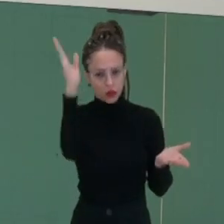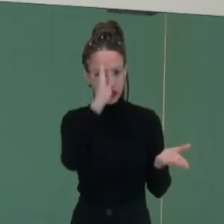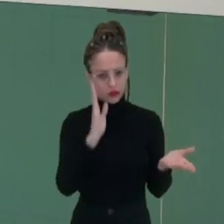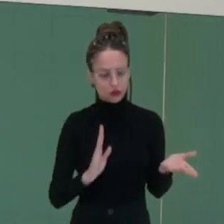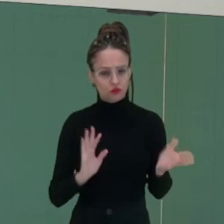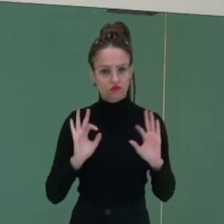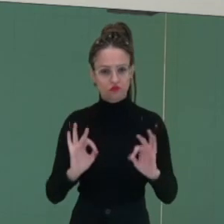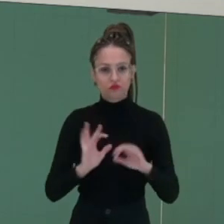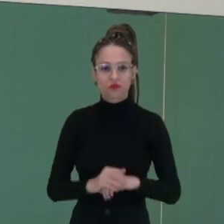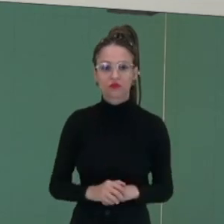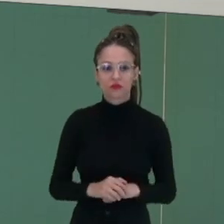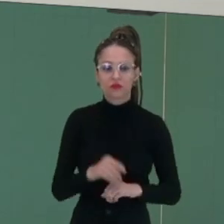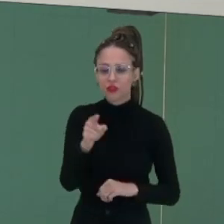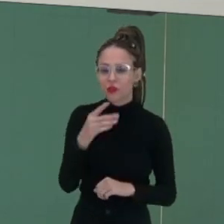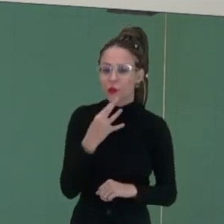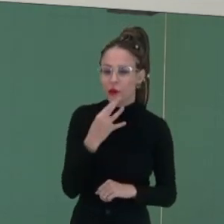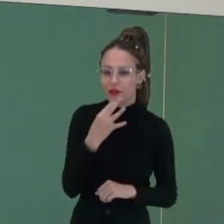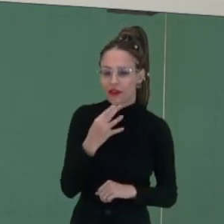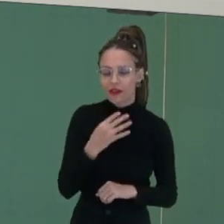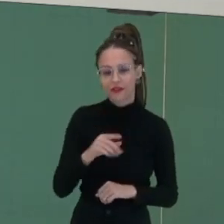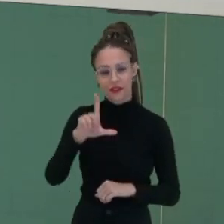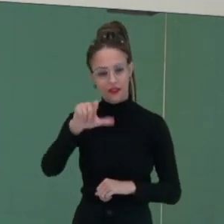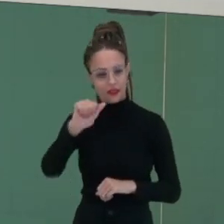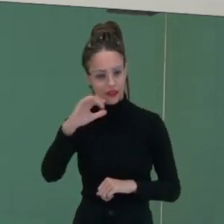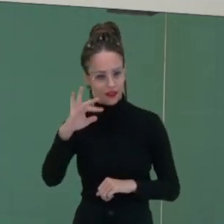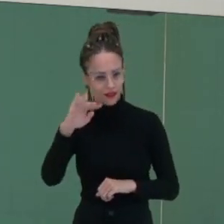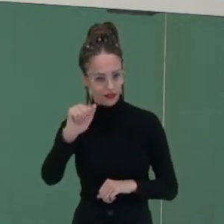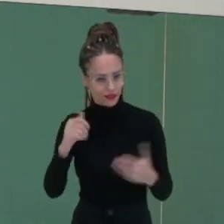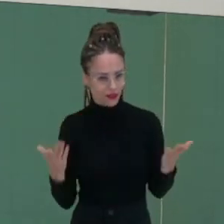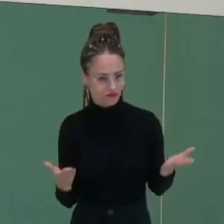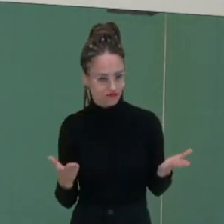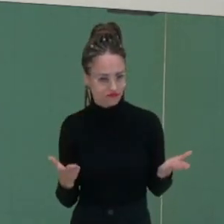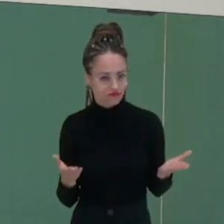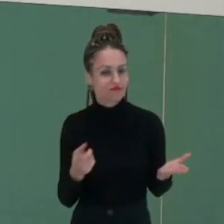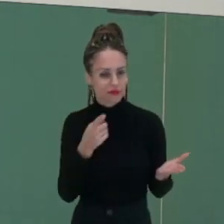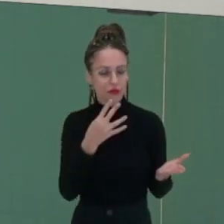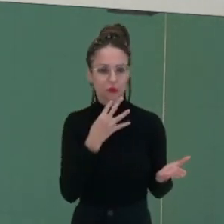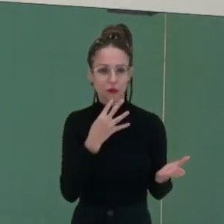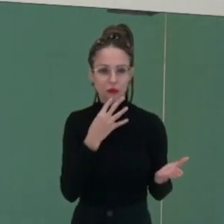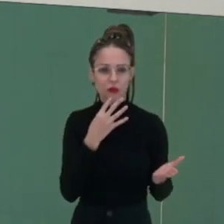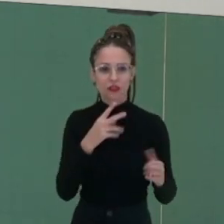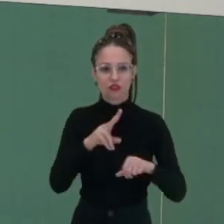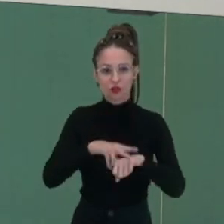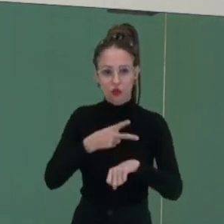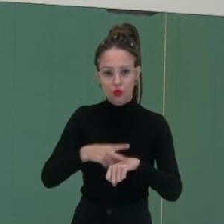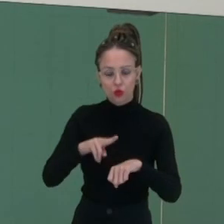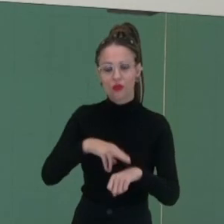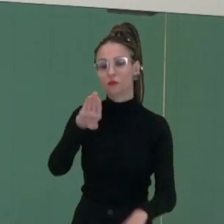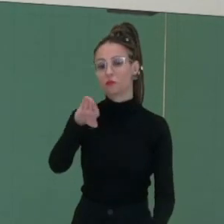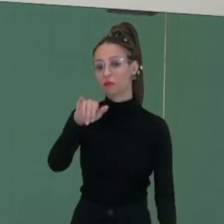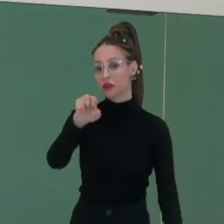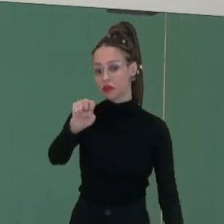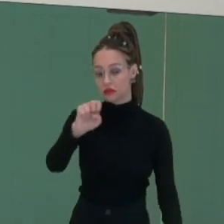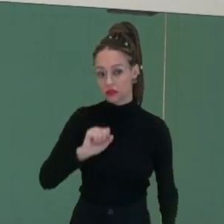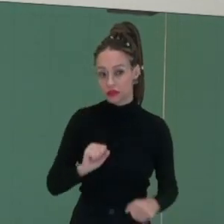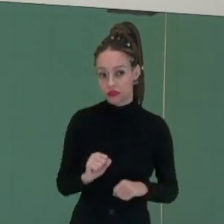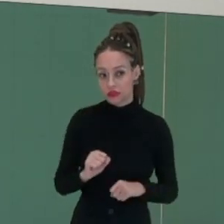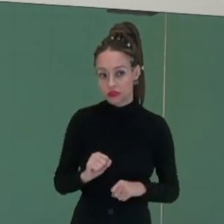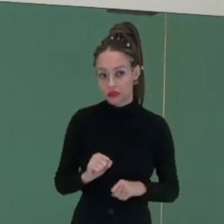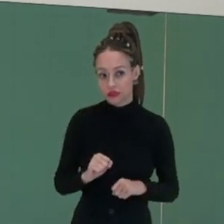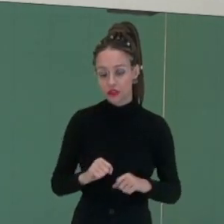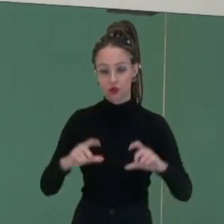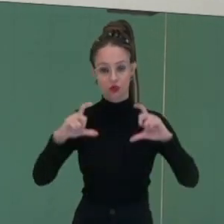né? Vocês já devem ter ouvido falar na Lacta, né? Produz chocolate, o Bis, o